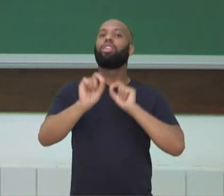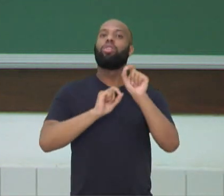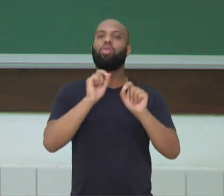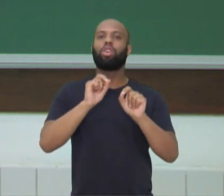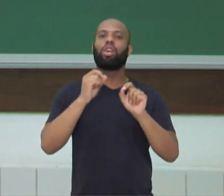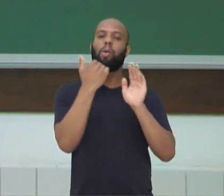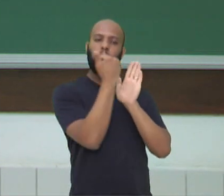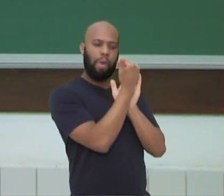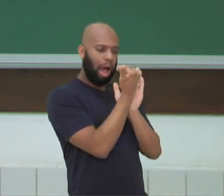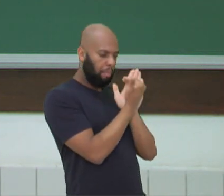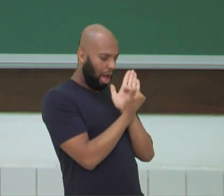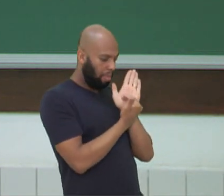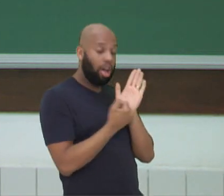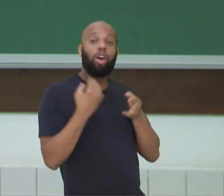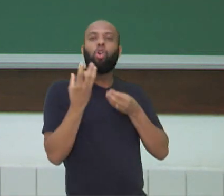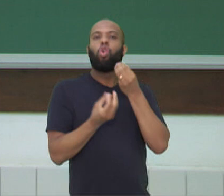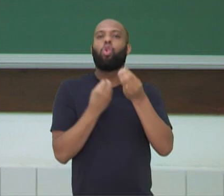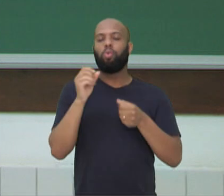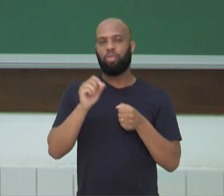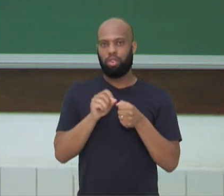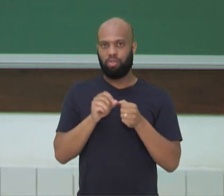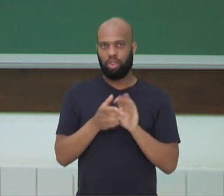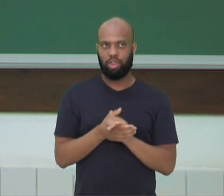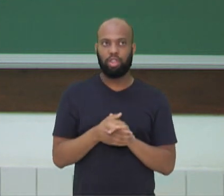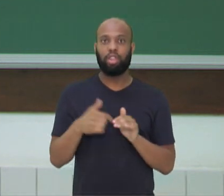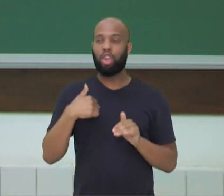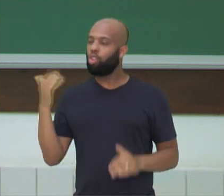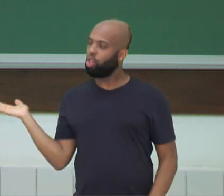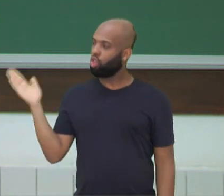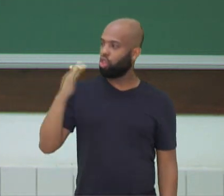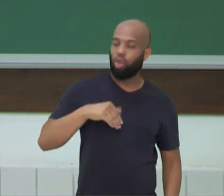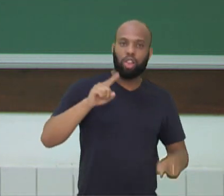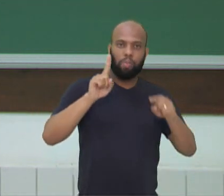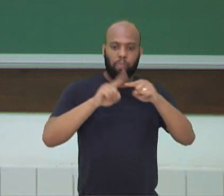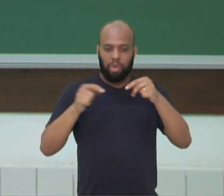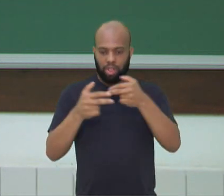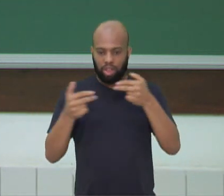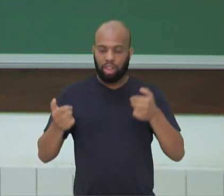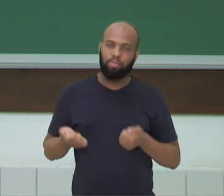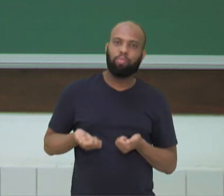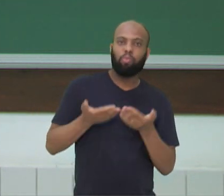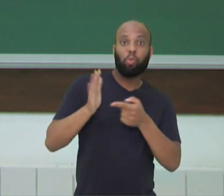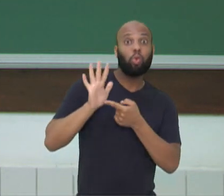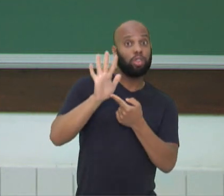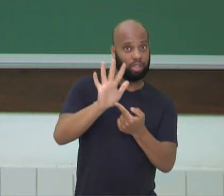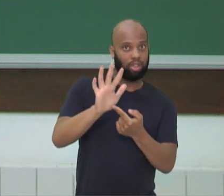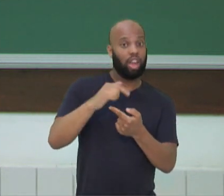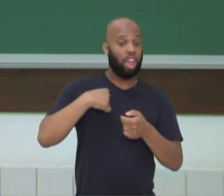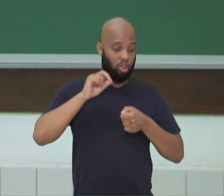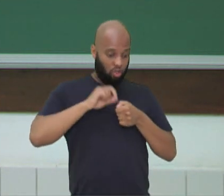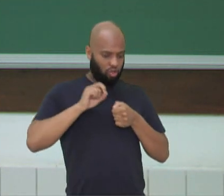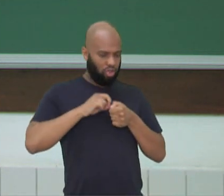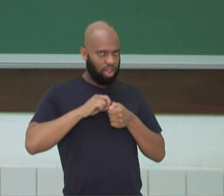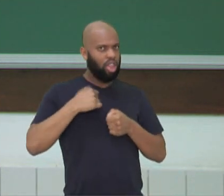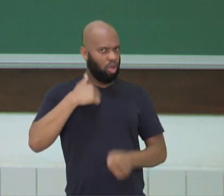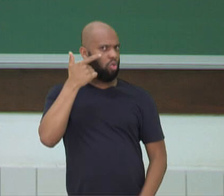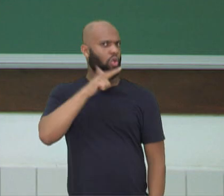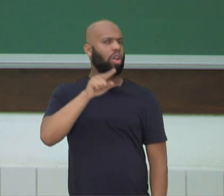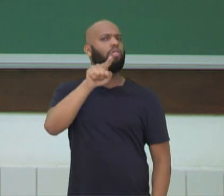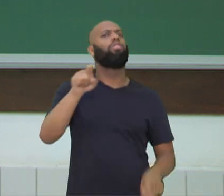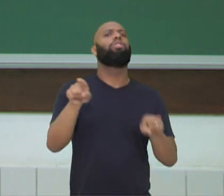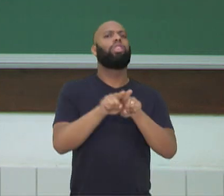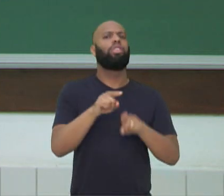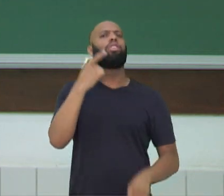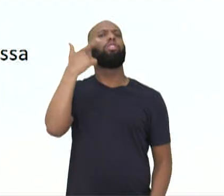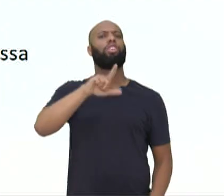receitinha, como se faz, e eu trouxe os materiais para mostrar para vocês que eu também produzi. Se eu produzir esses fósseis, vocês